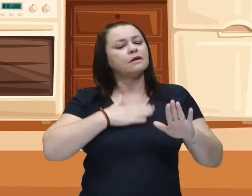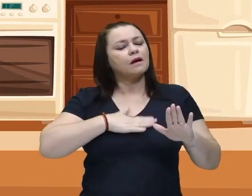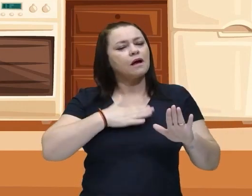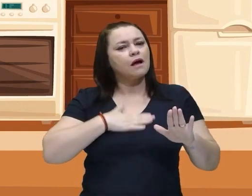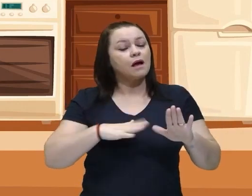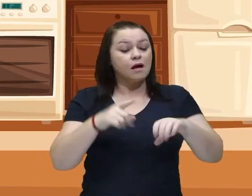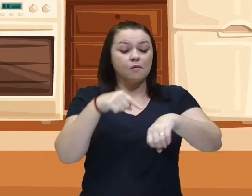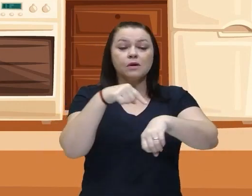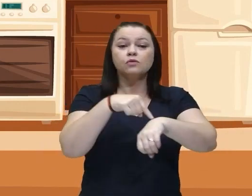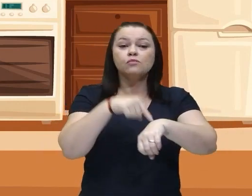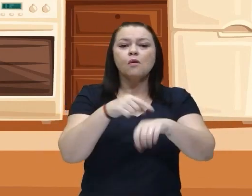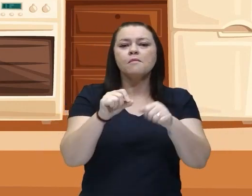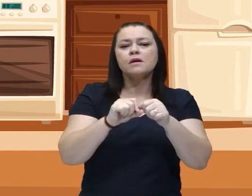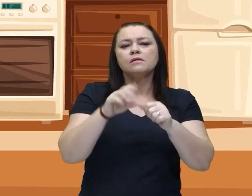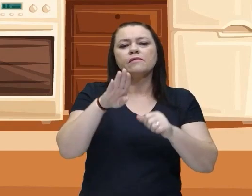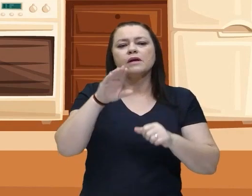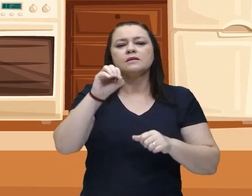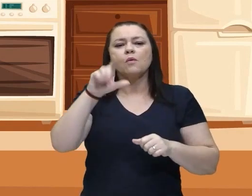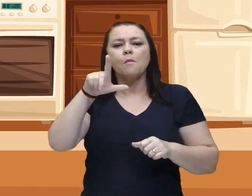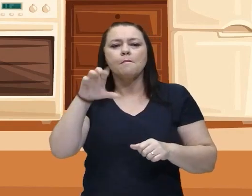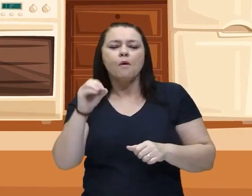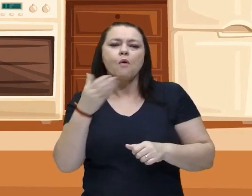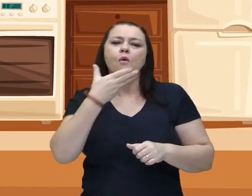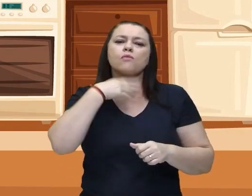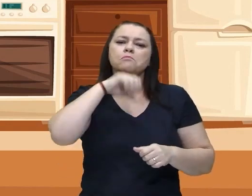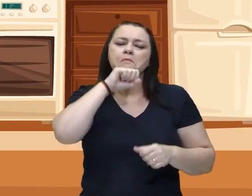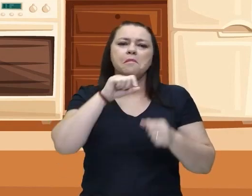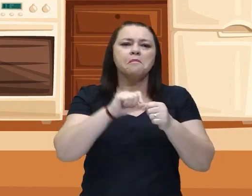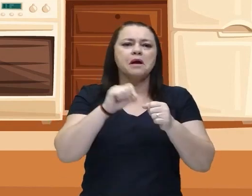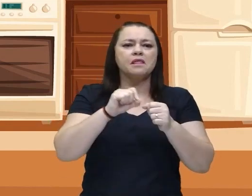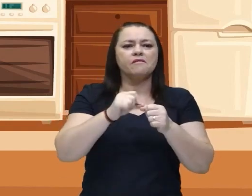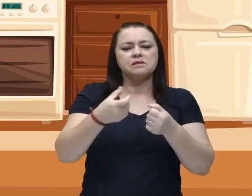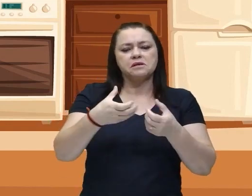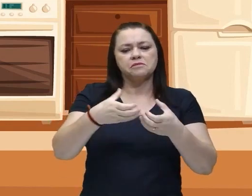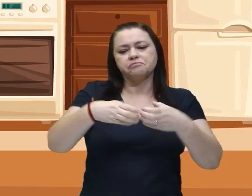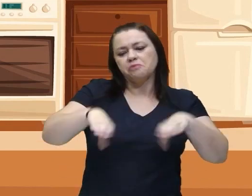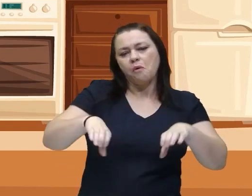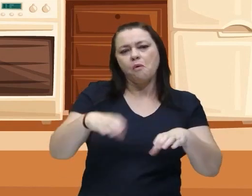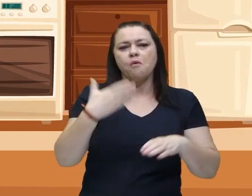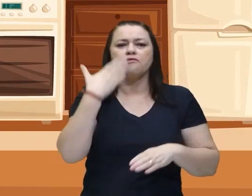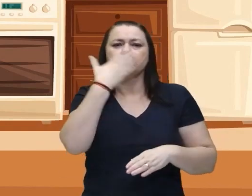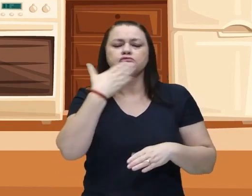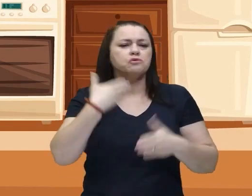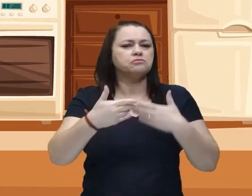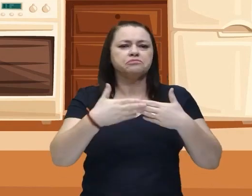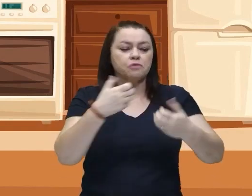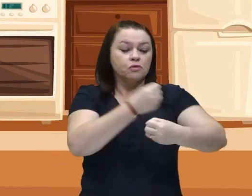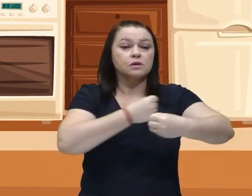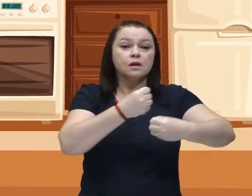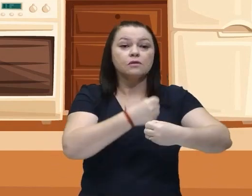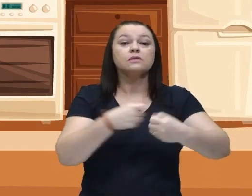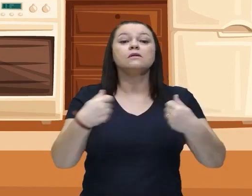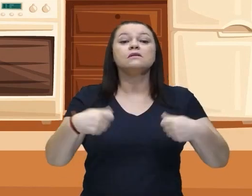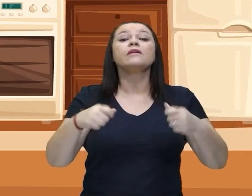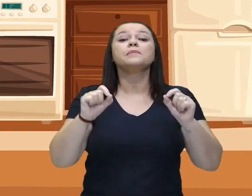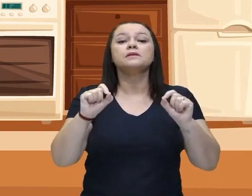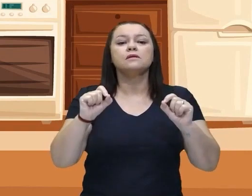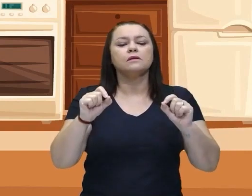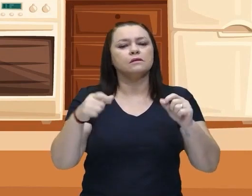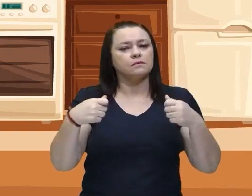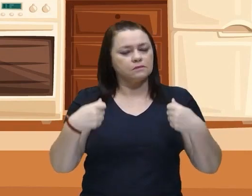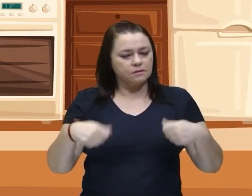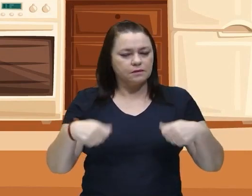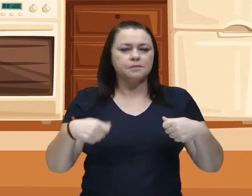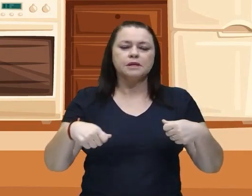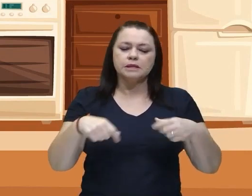ou o papai está fritando um ovo, ou você precisa fazer algum doce, alguma coisa na cozinha, você vai precisar fazer o quê? Você vai precisar medir as quantidades,